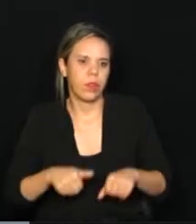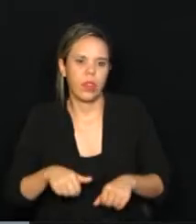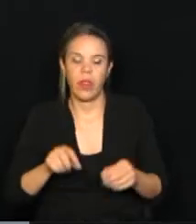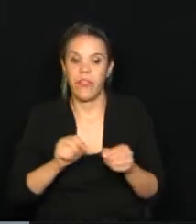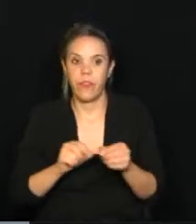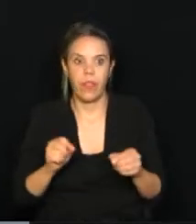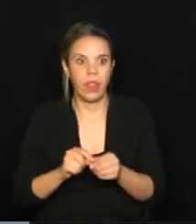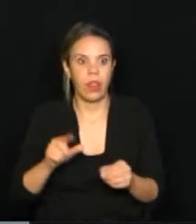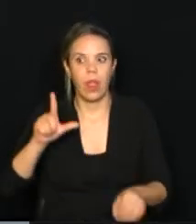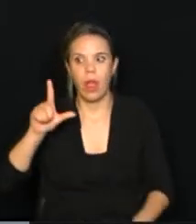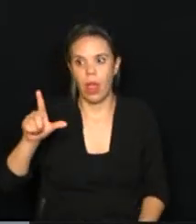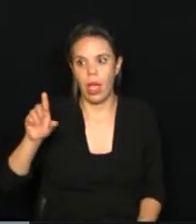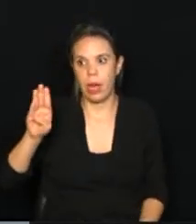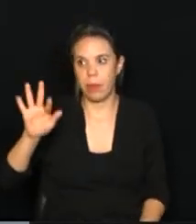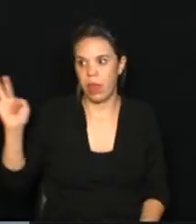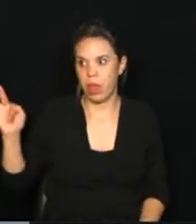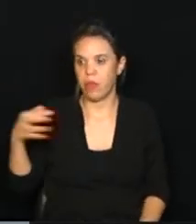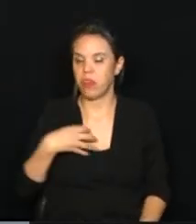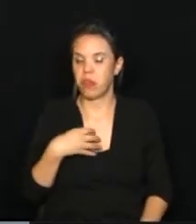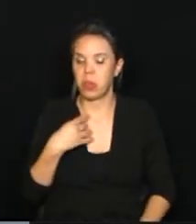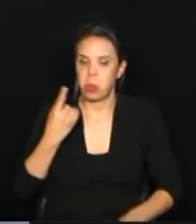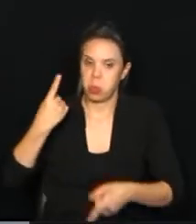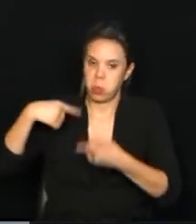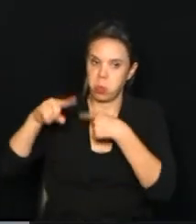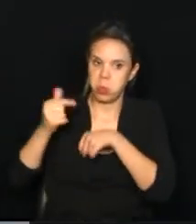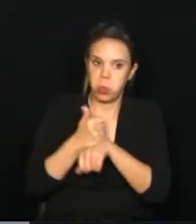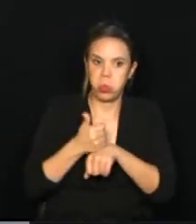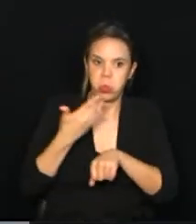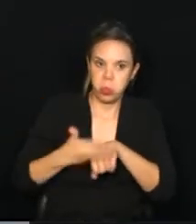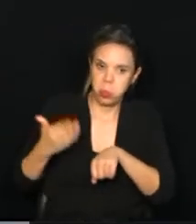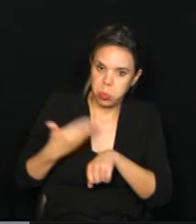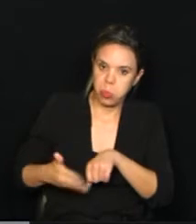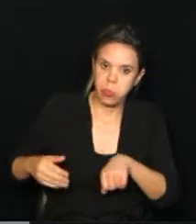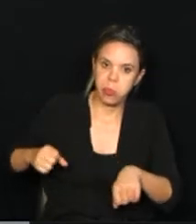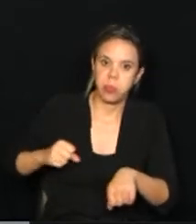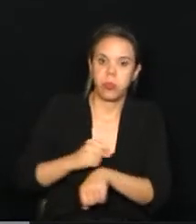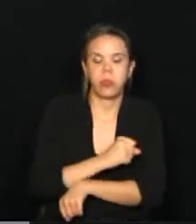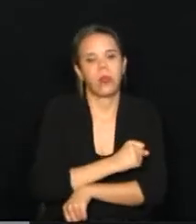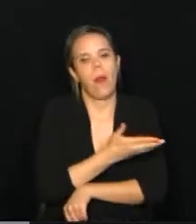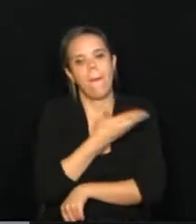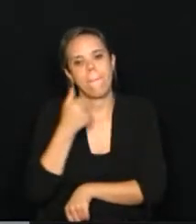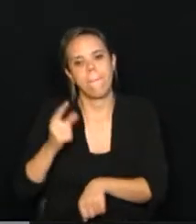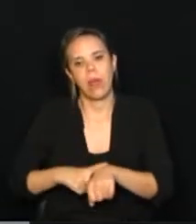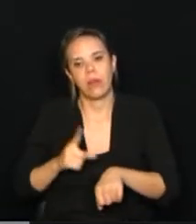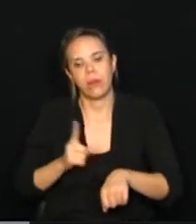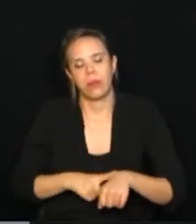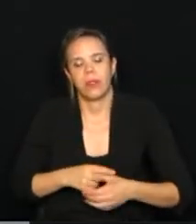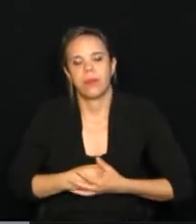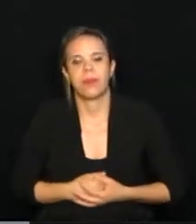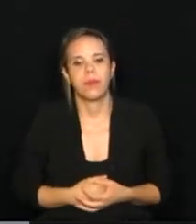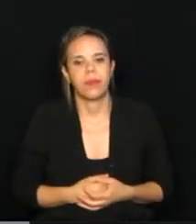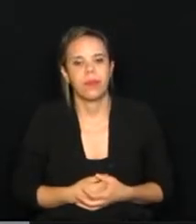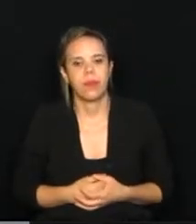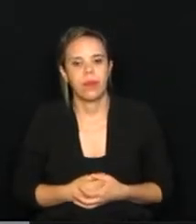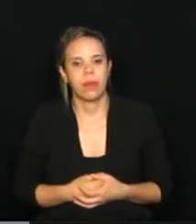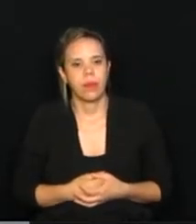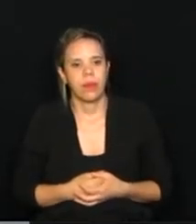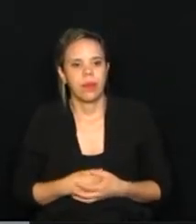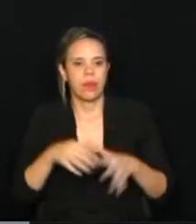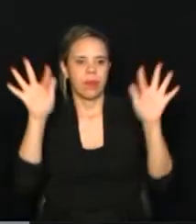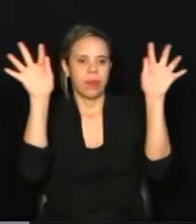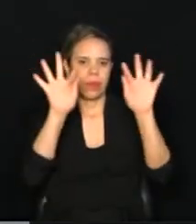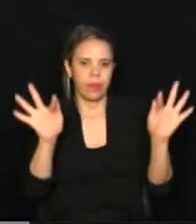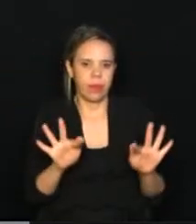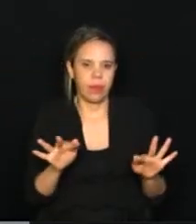LBF desse jeito, então eu estou no meu melhor momento. Eu estou muito feliz de estar